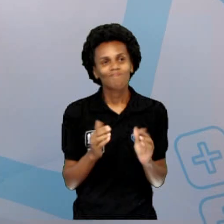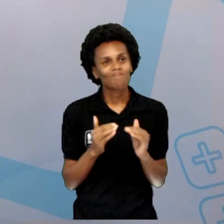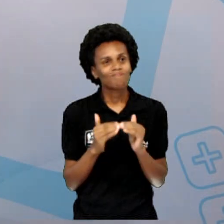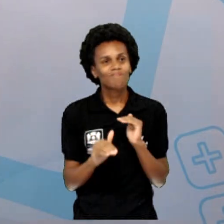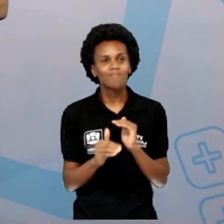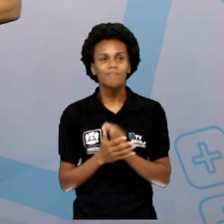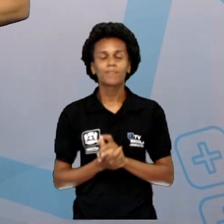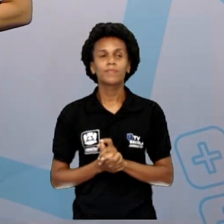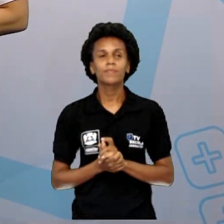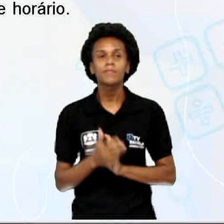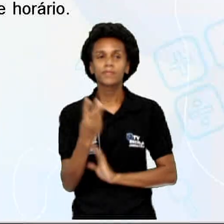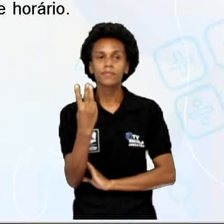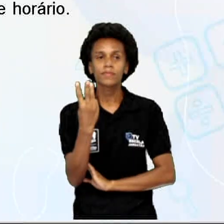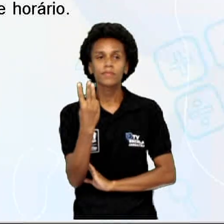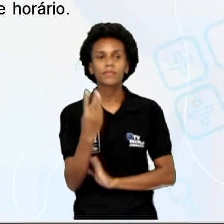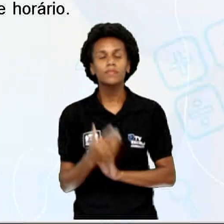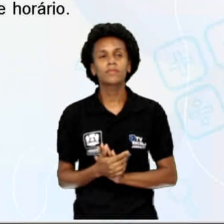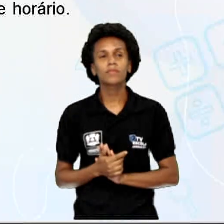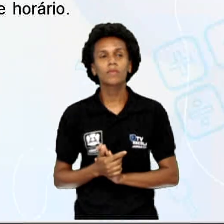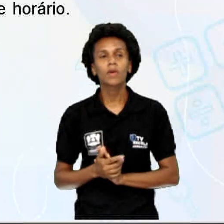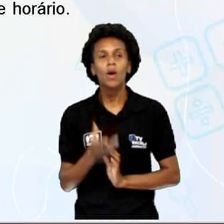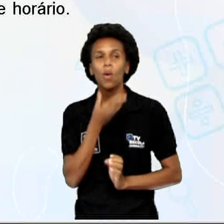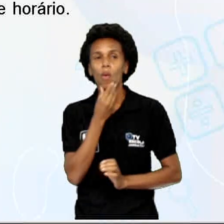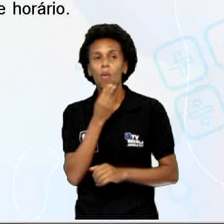ver a 3. O gerente